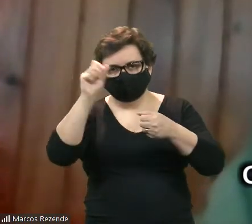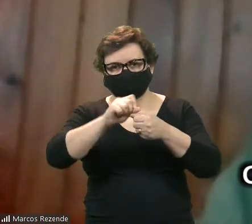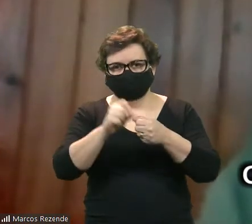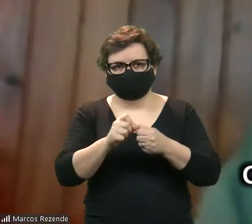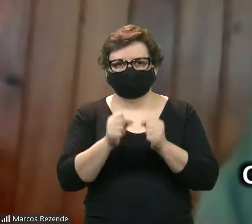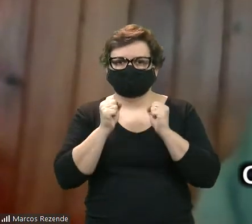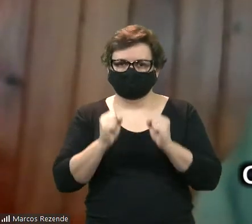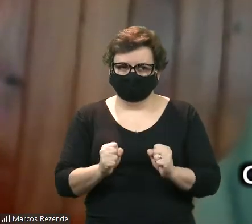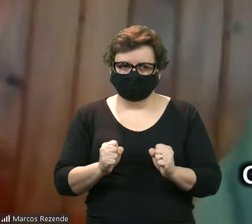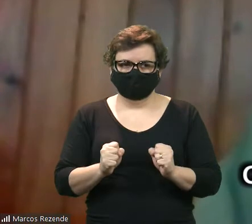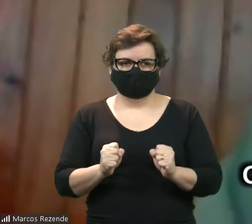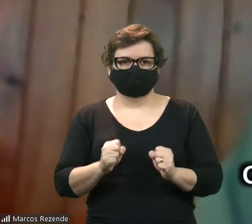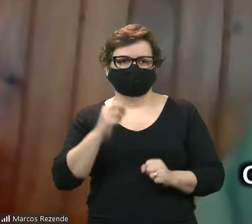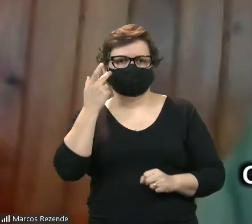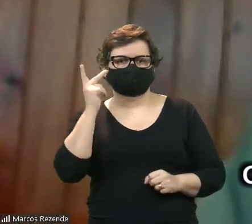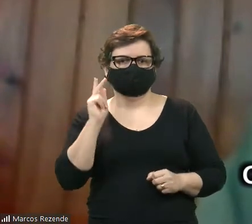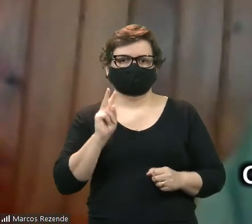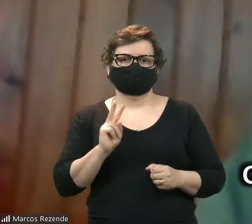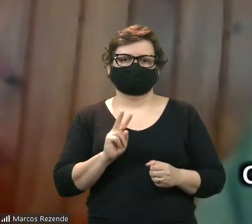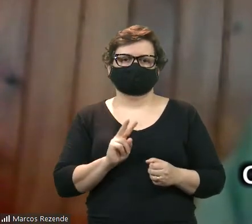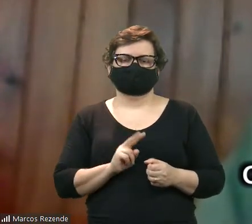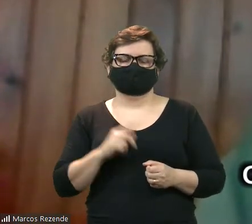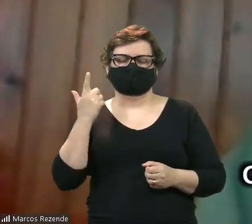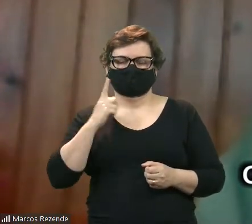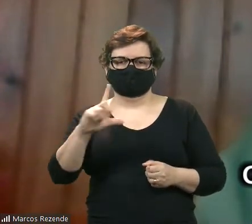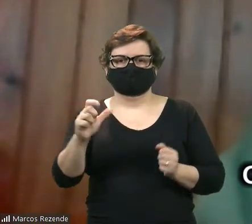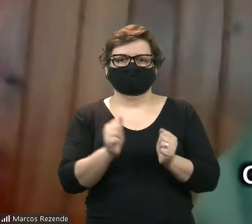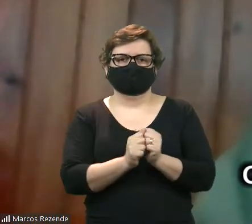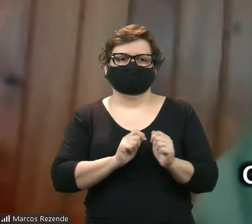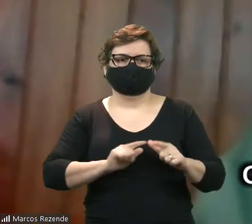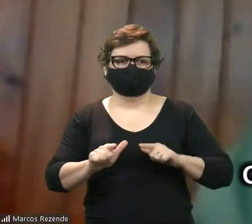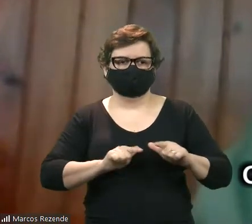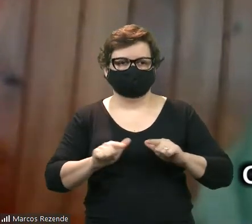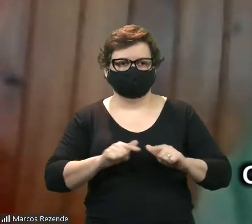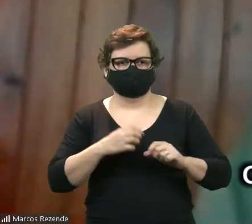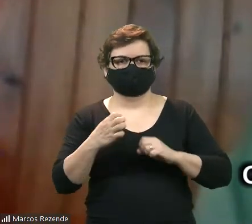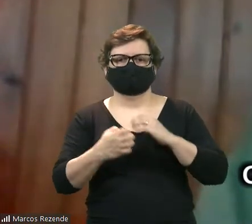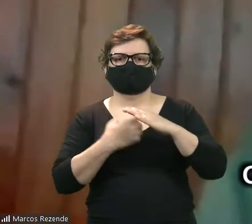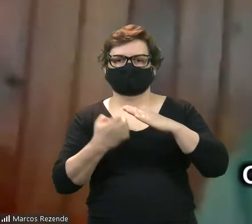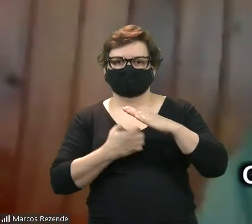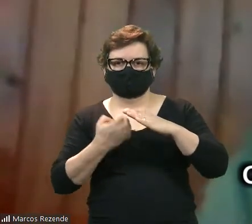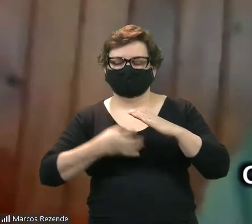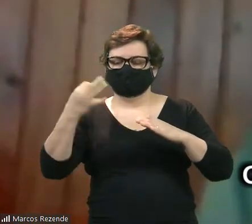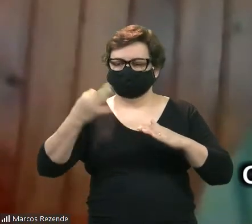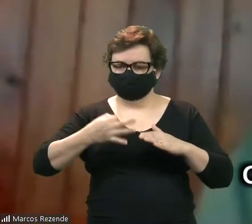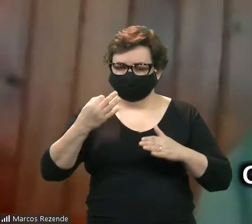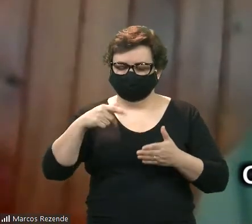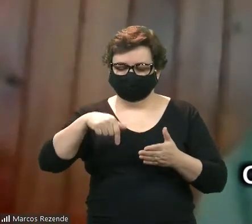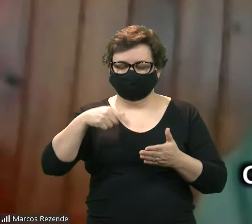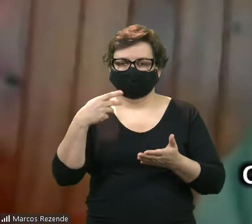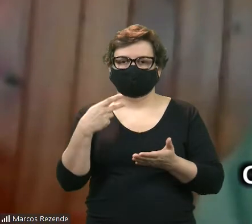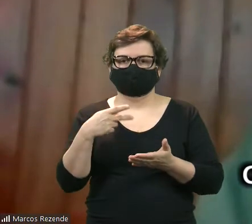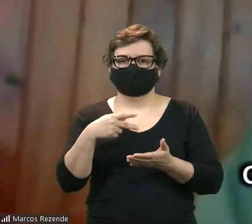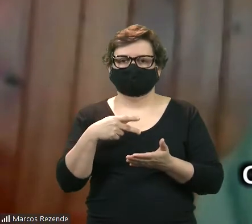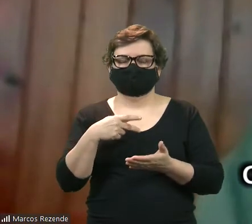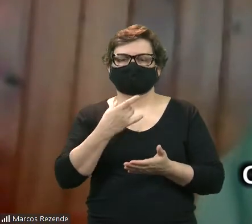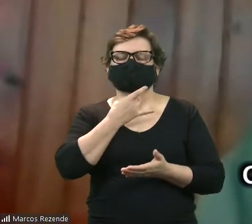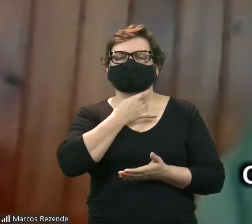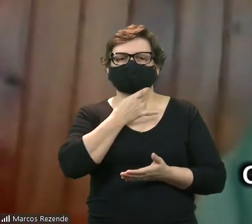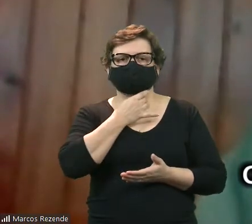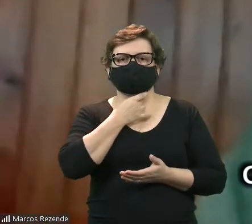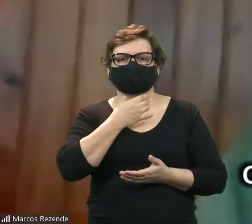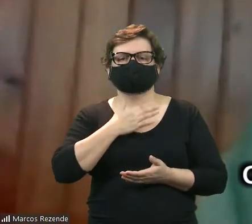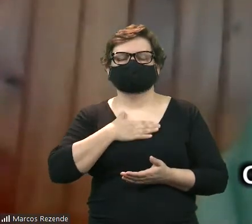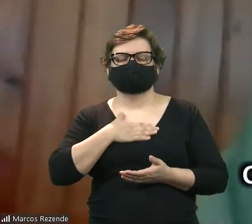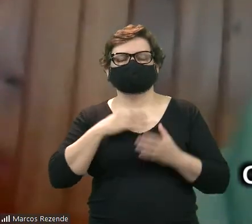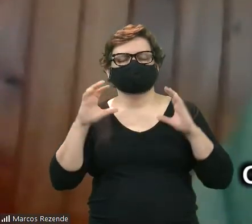o impossível, para manter os nossos empregos. Empresas genuinamente marilhenses, então vai aqui a